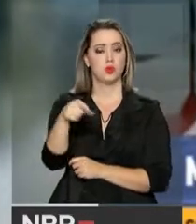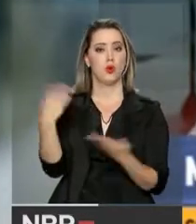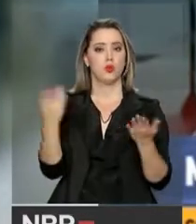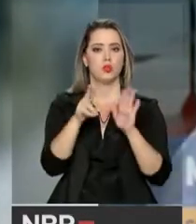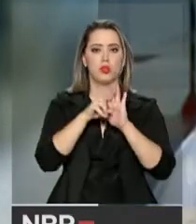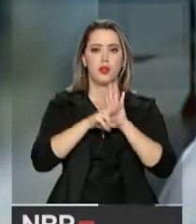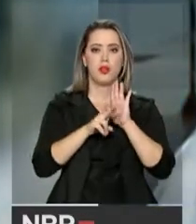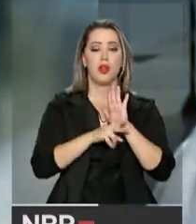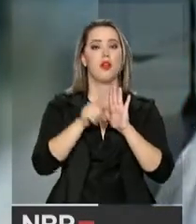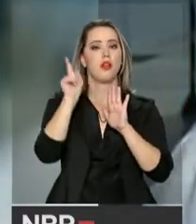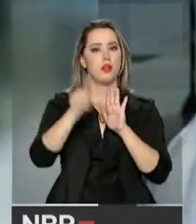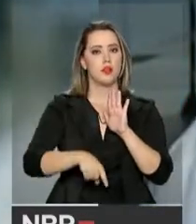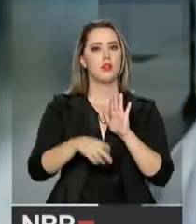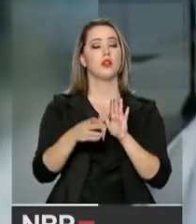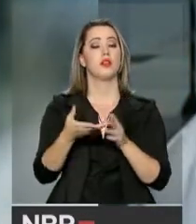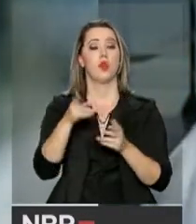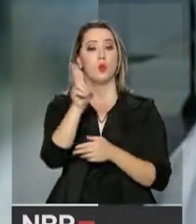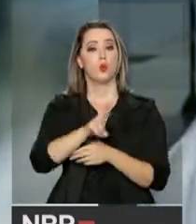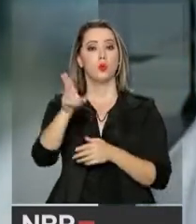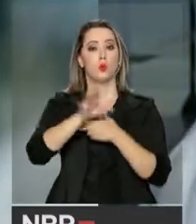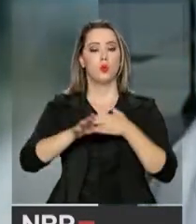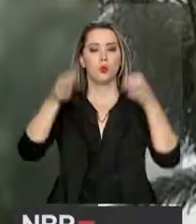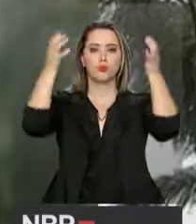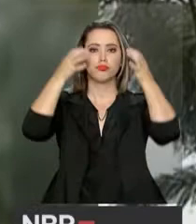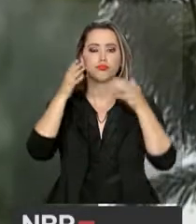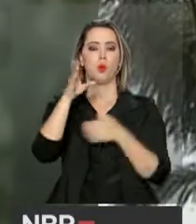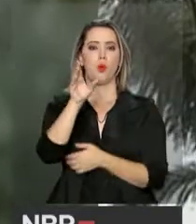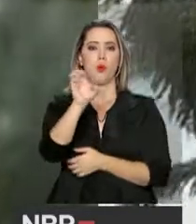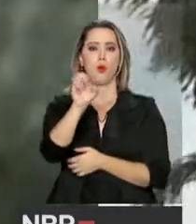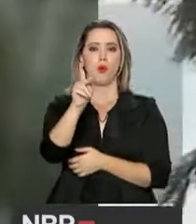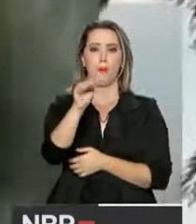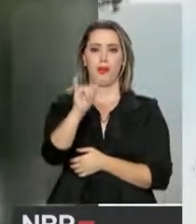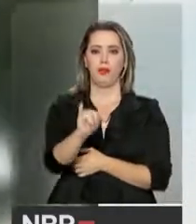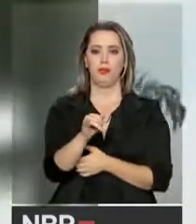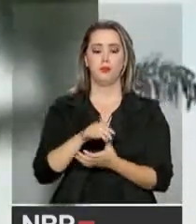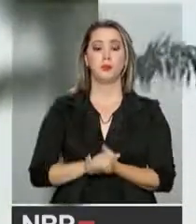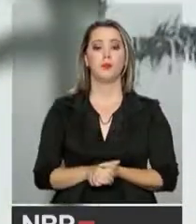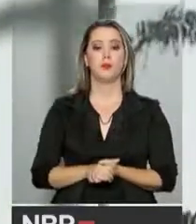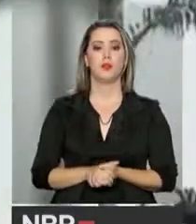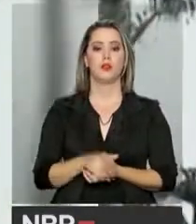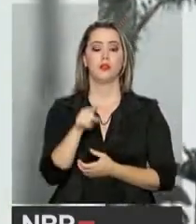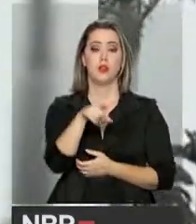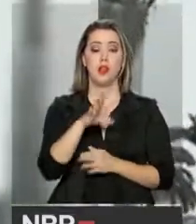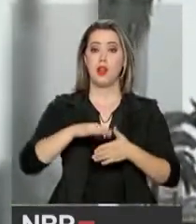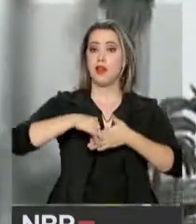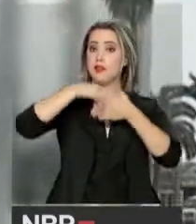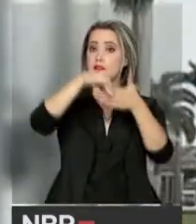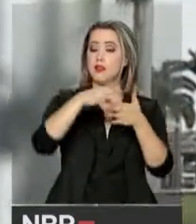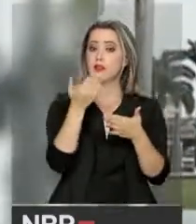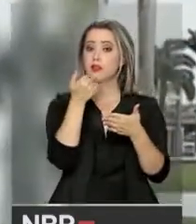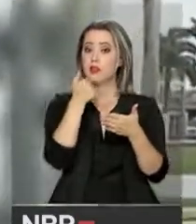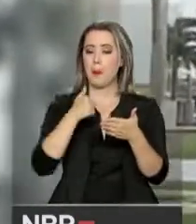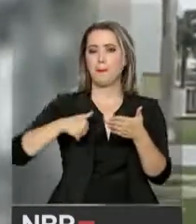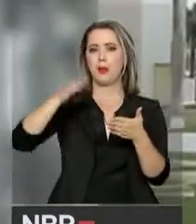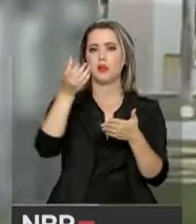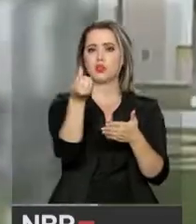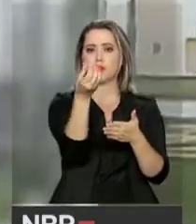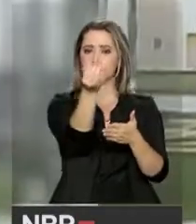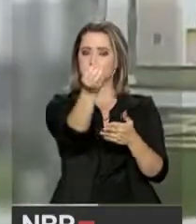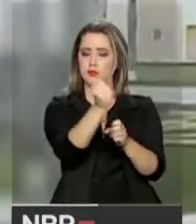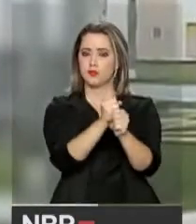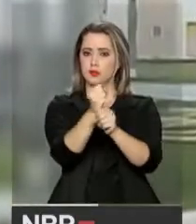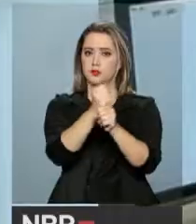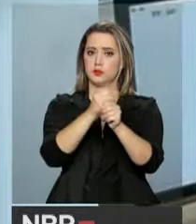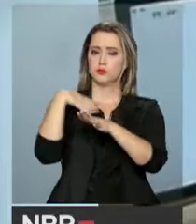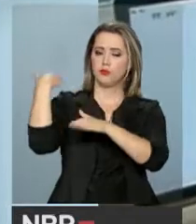ouro é a utilização do EPI, a proteção ao colaborador. Líder no mercado de alimentos, a empresa com mais de 60 anos de tradição